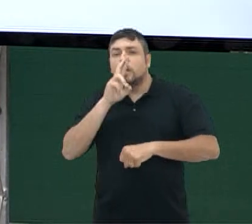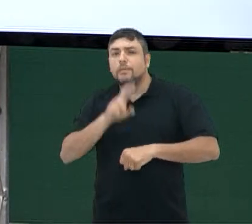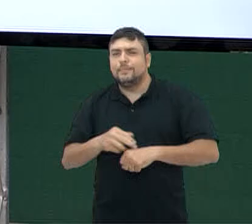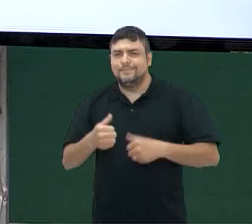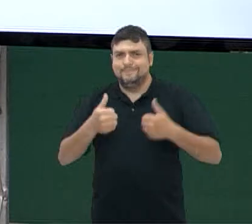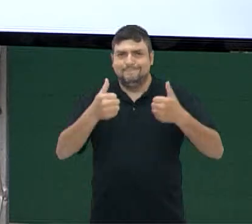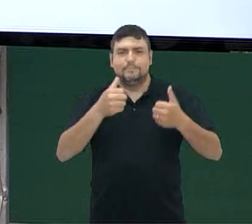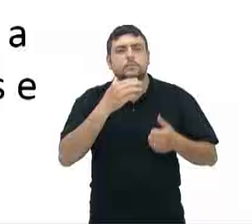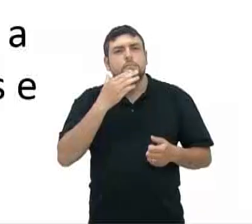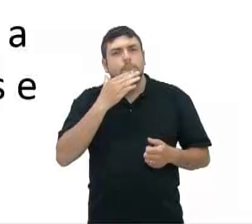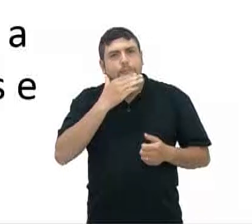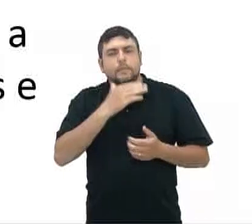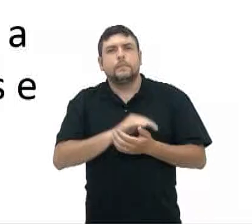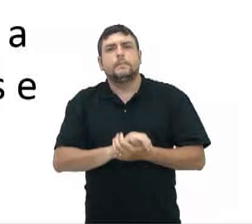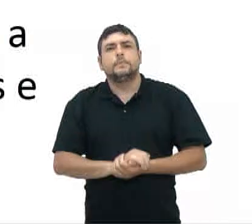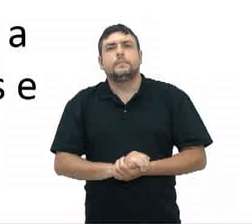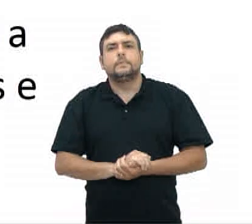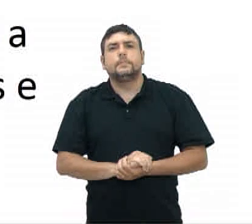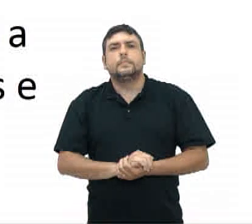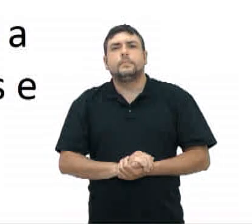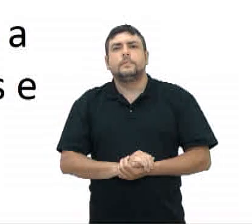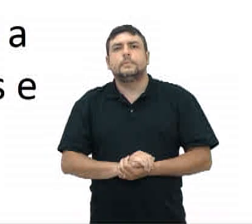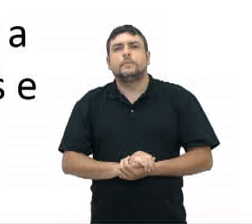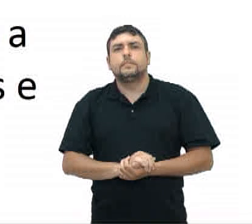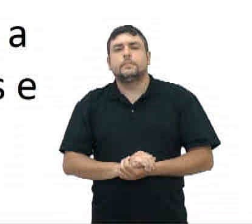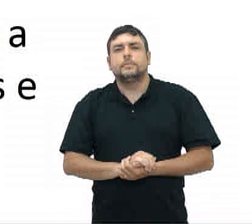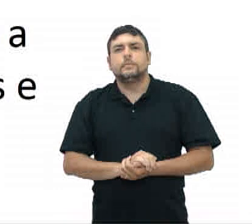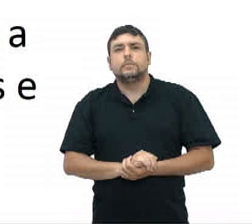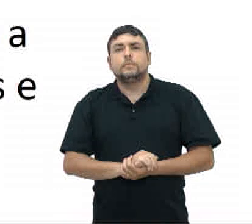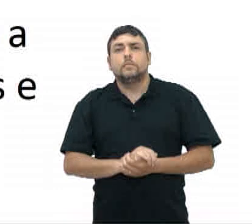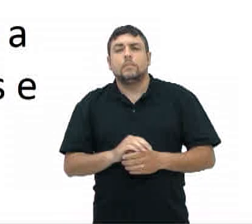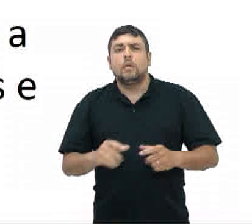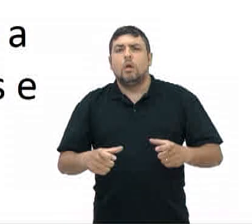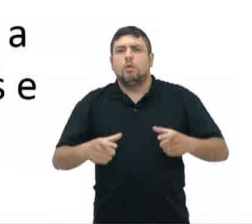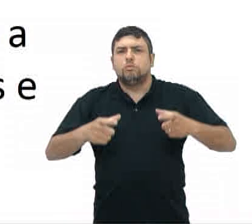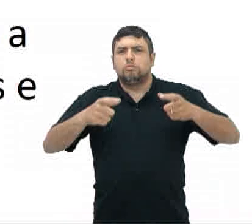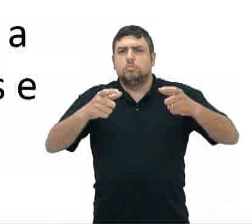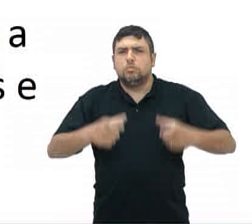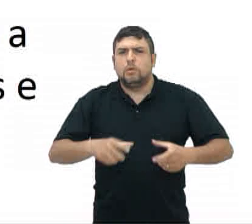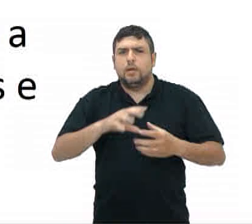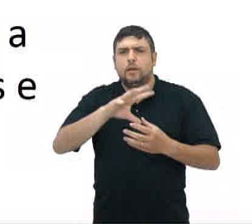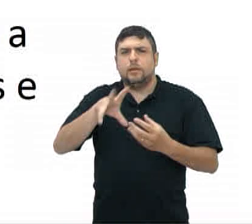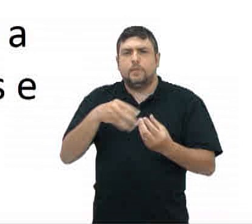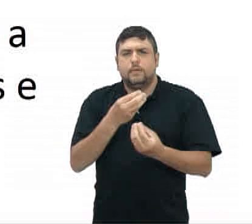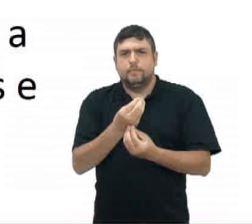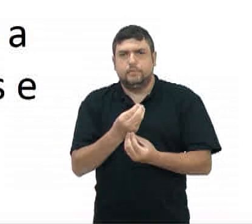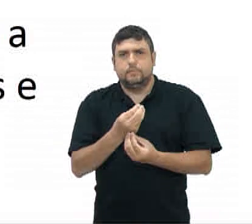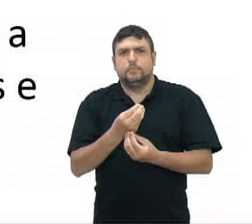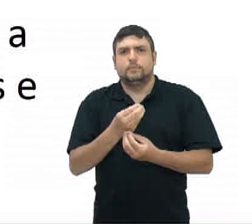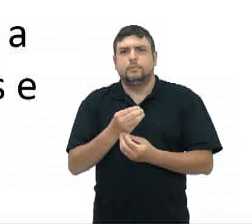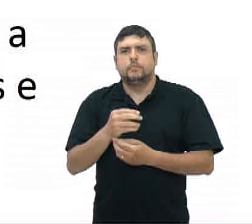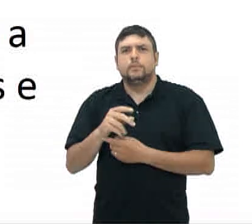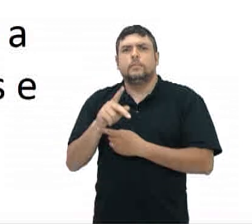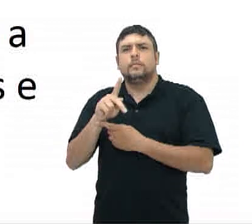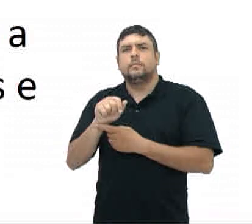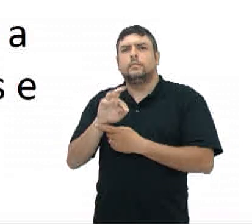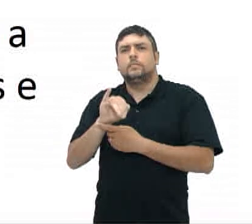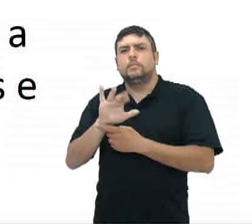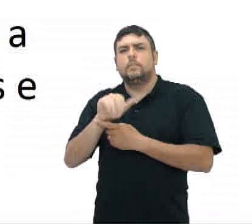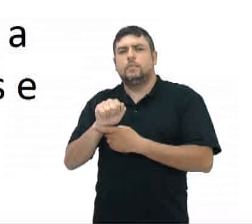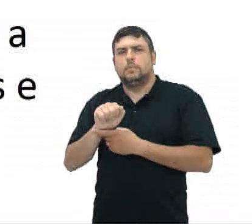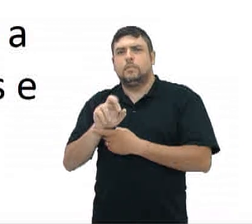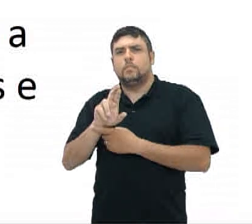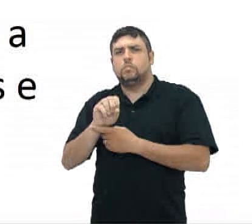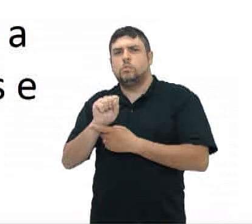discutindo. Então vamos lá. O Lugar da Arte, por Patricia Rousseau. É cada vez maior